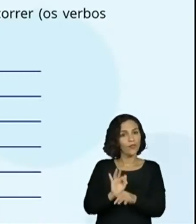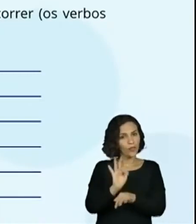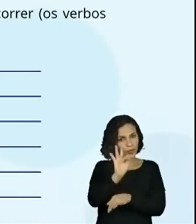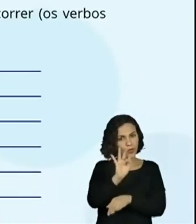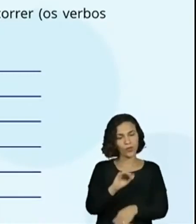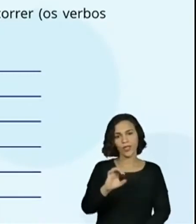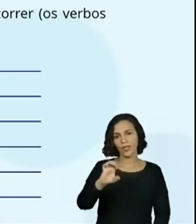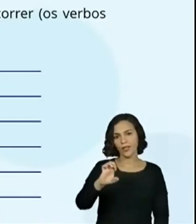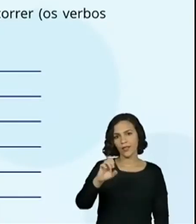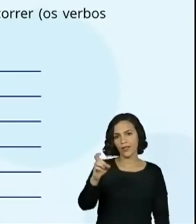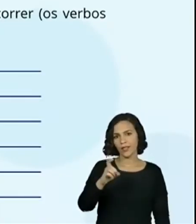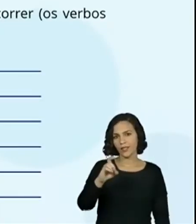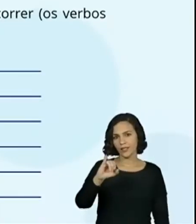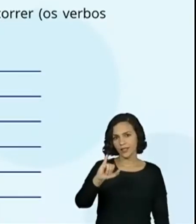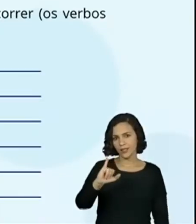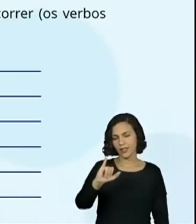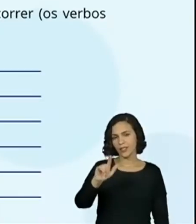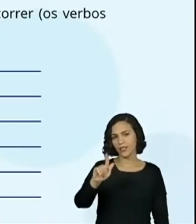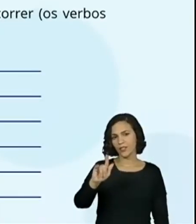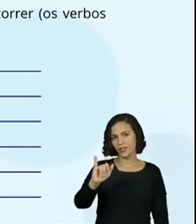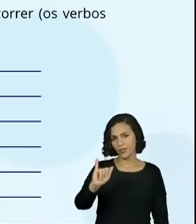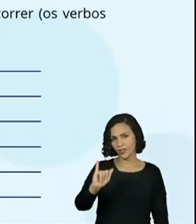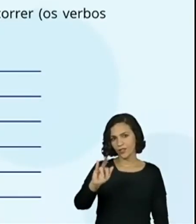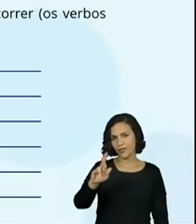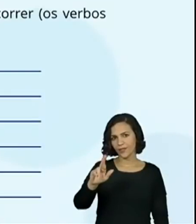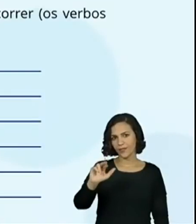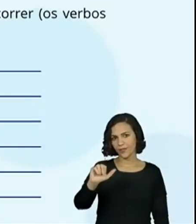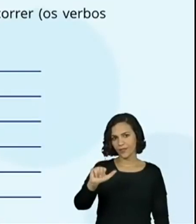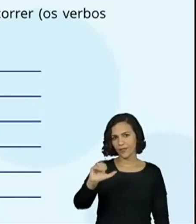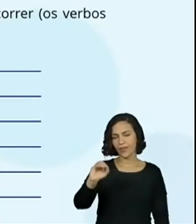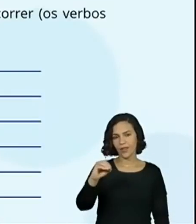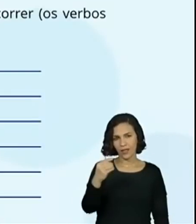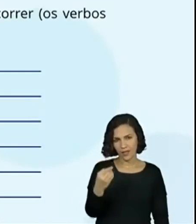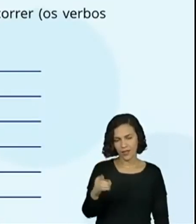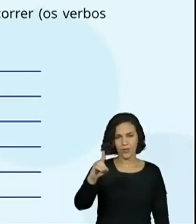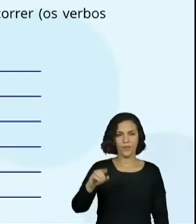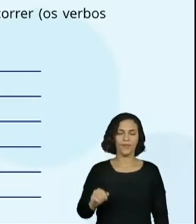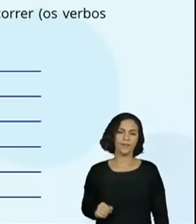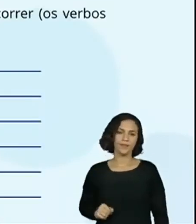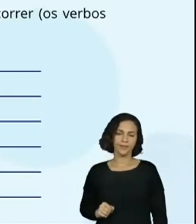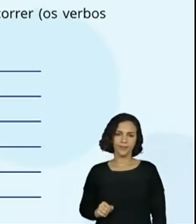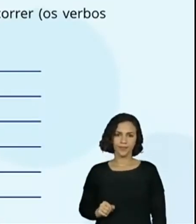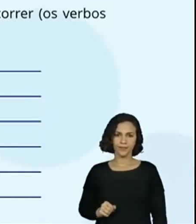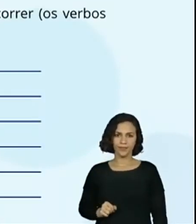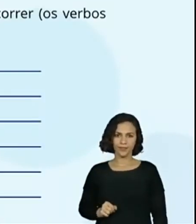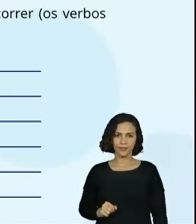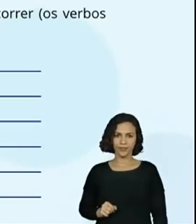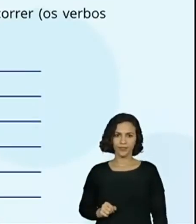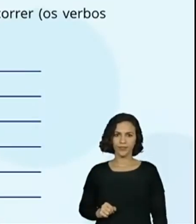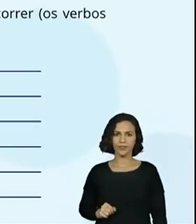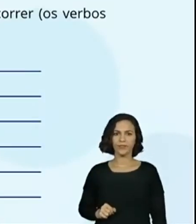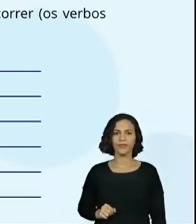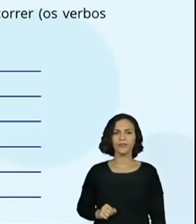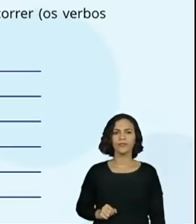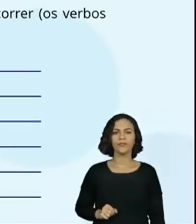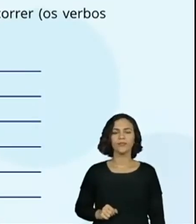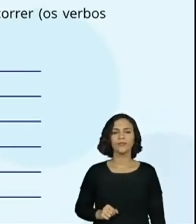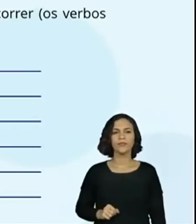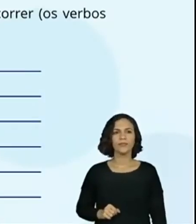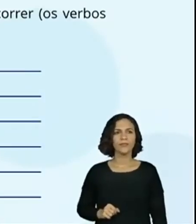também colocou aí. Professora Bruna, muito participativa. Nossa, juntamente bom, com, hein, os alunos. Que bom. Isso, agradeço.